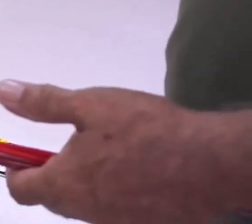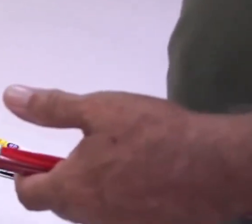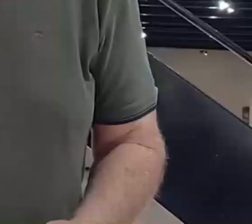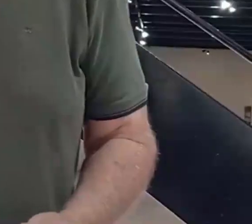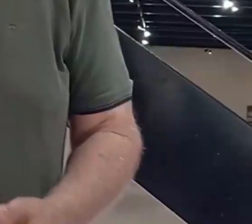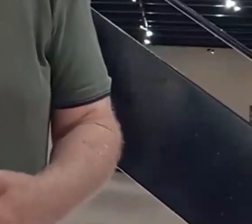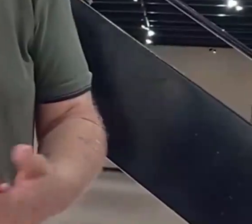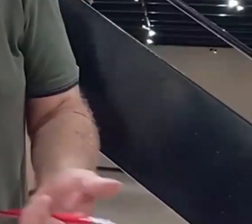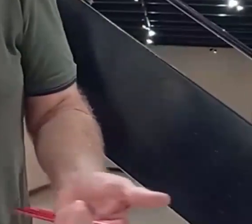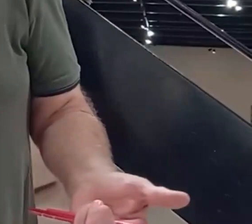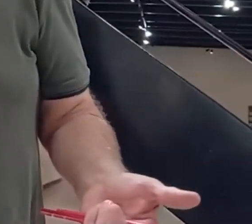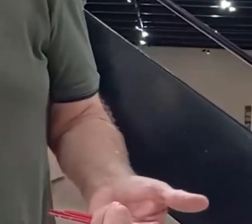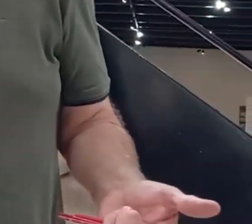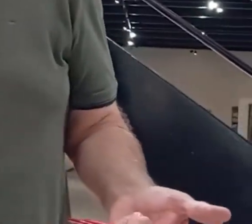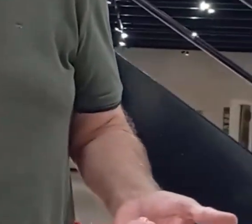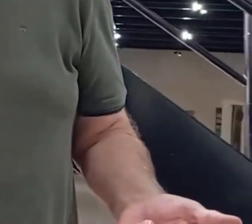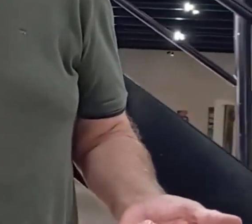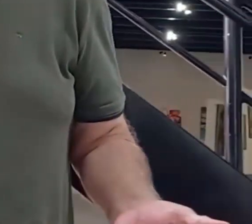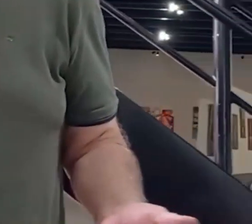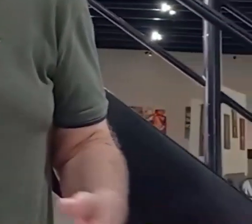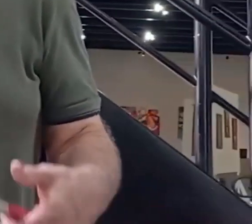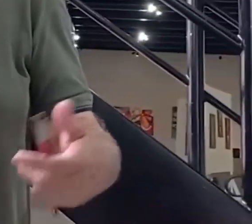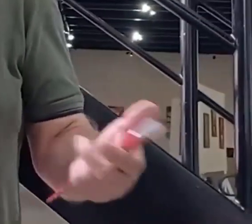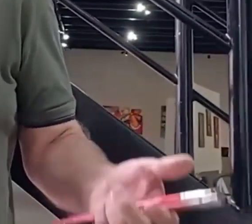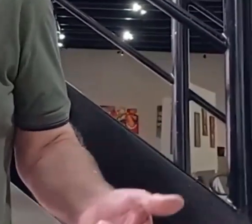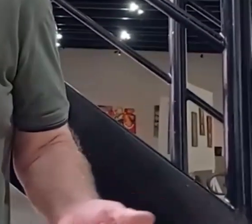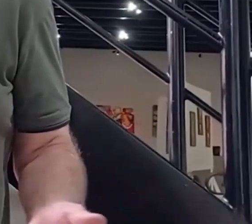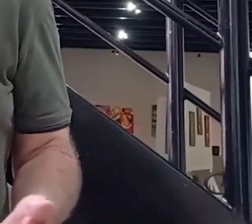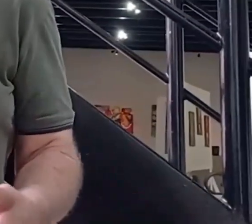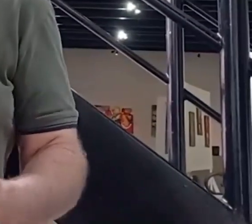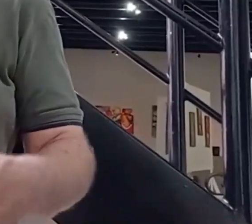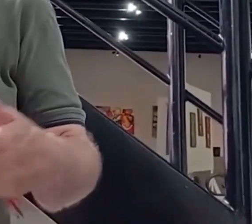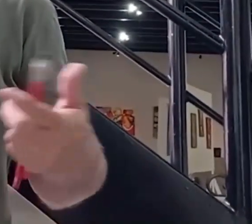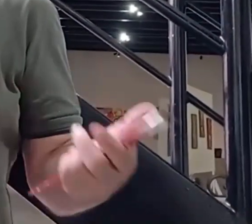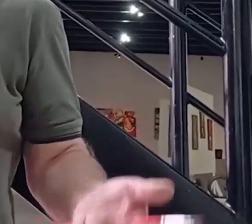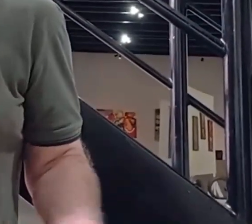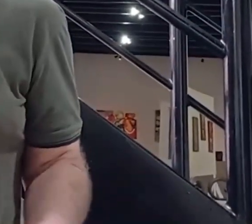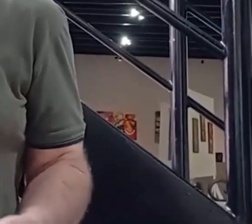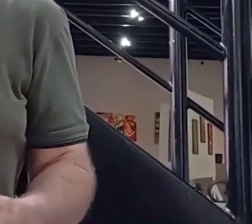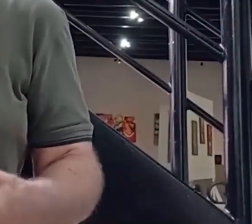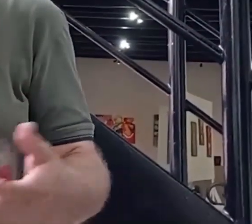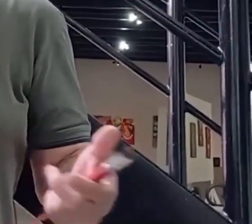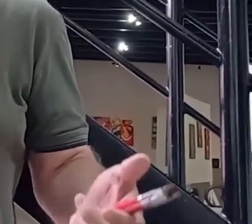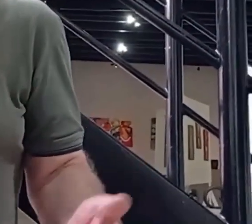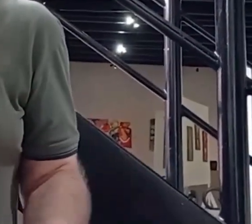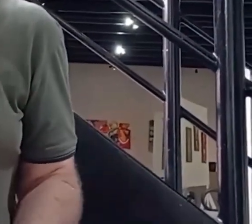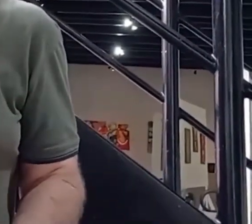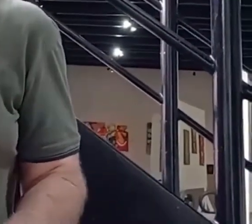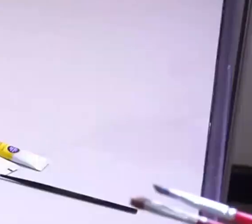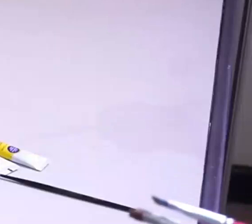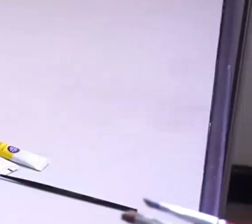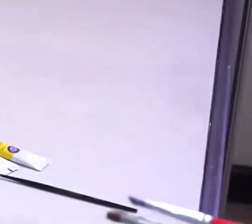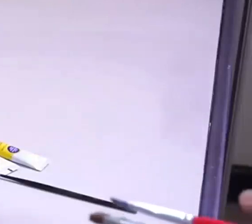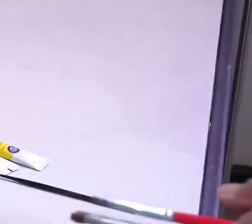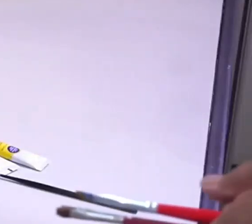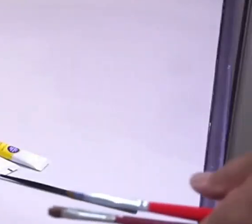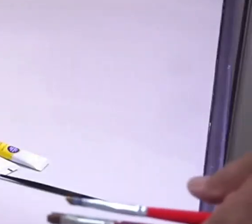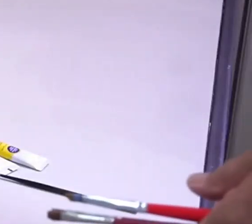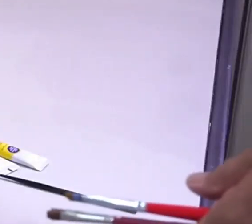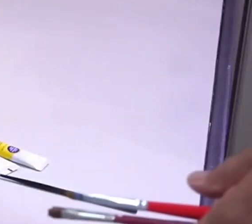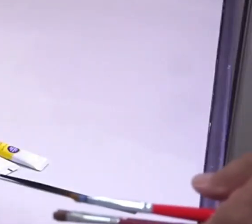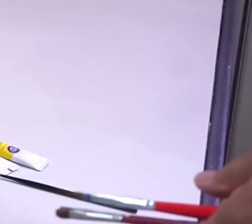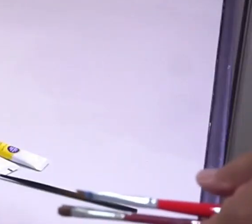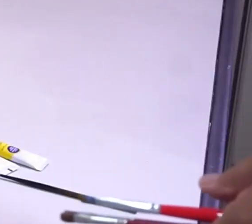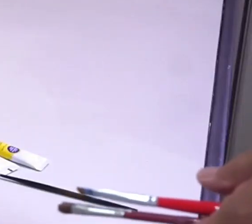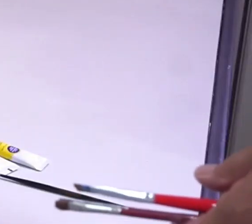considerada assim uma pintura, mas não é uma obra de arte, uma coisa fenomenal, né? Um negócio assim que